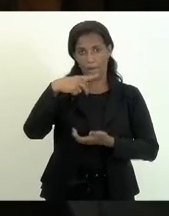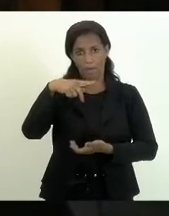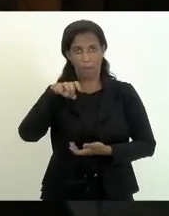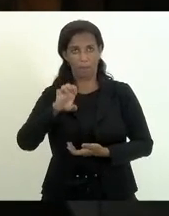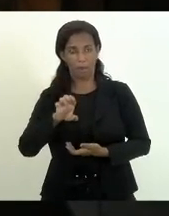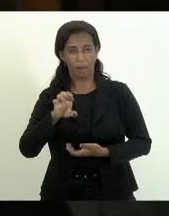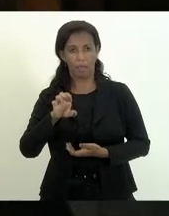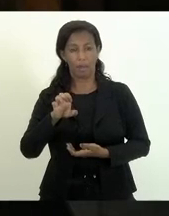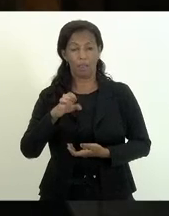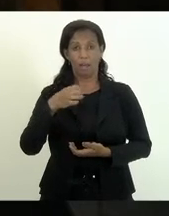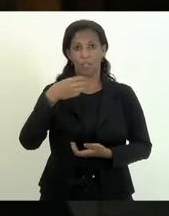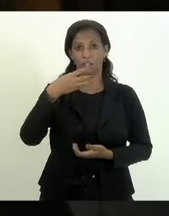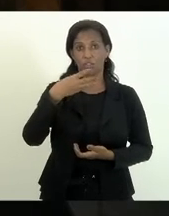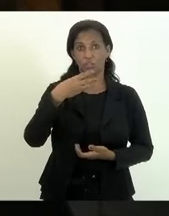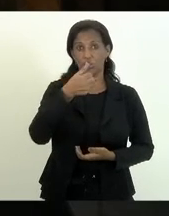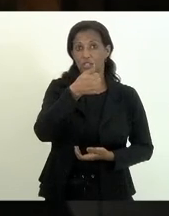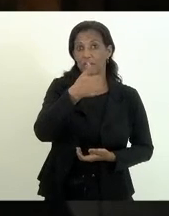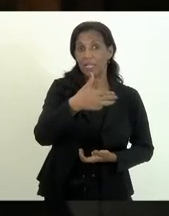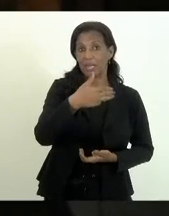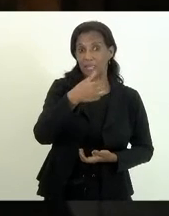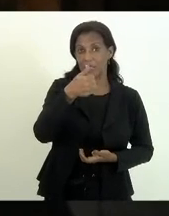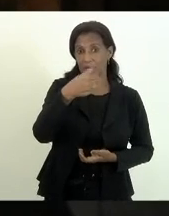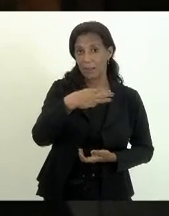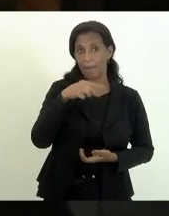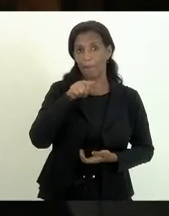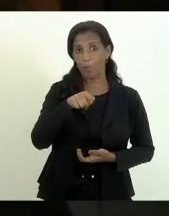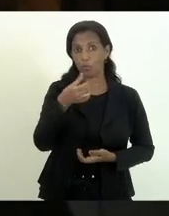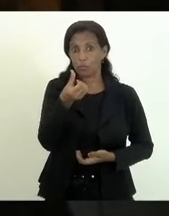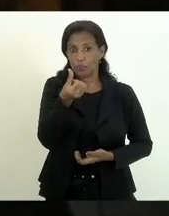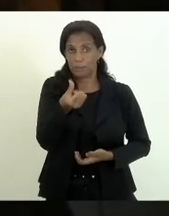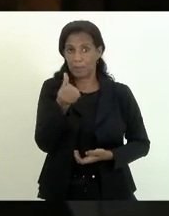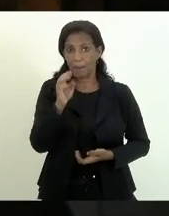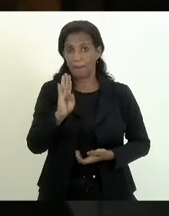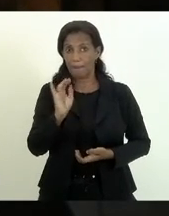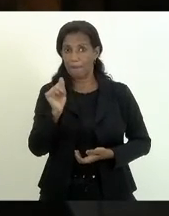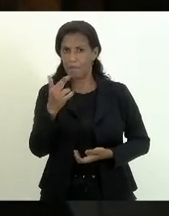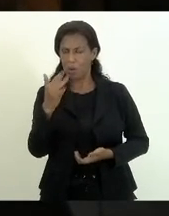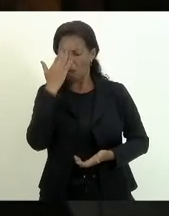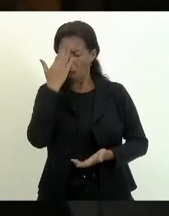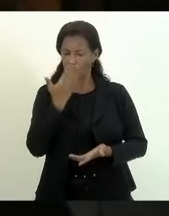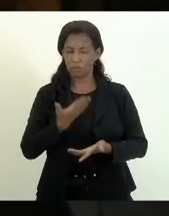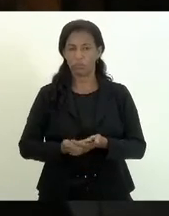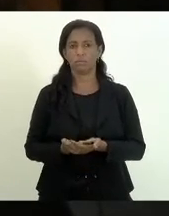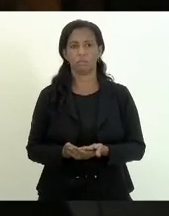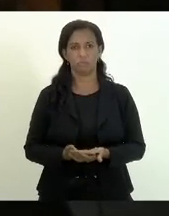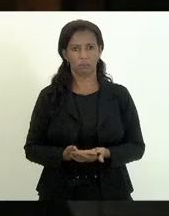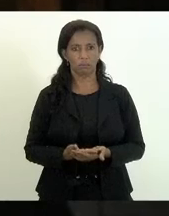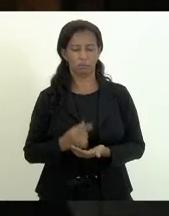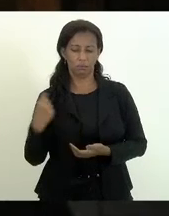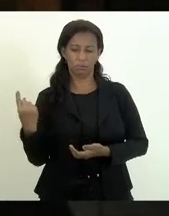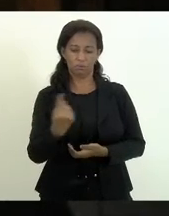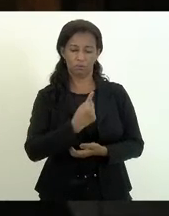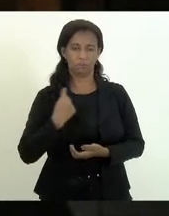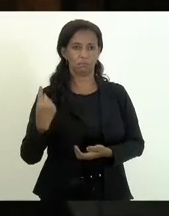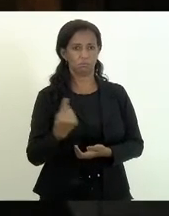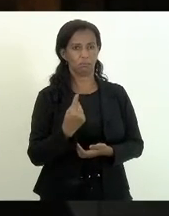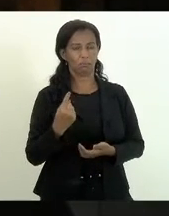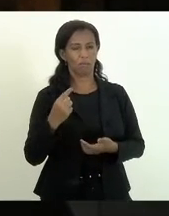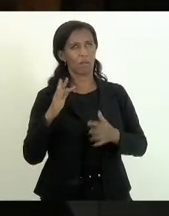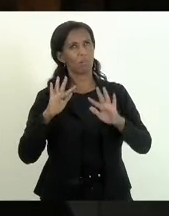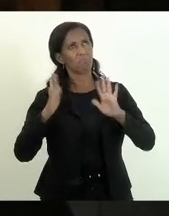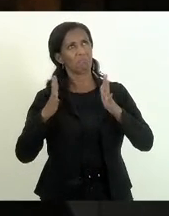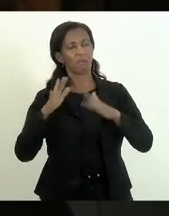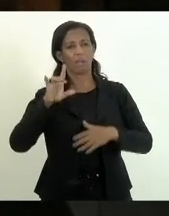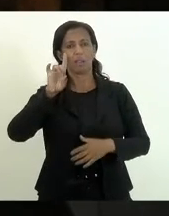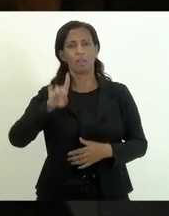é de 13 pontos e seis bilhões de reais acredito que nós vamos chegar no final